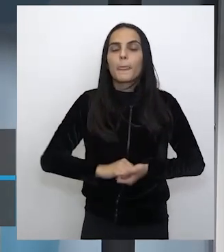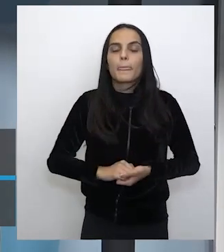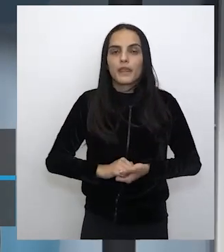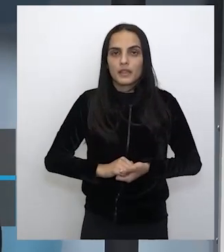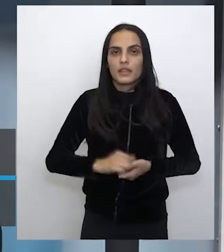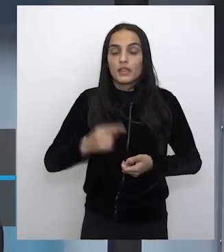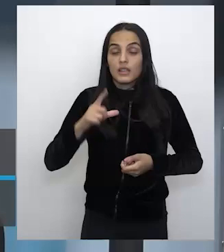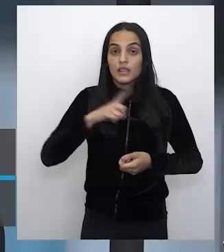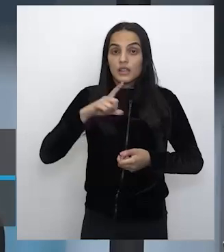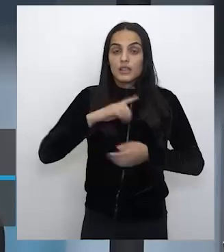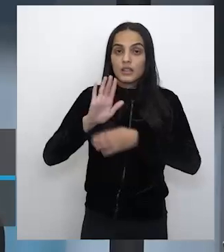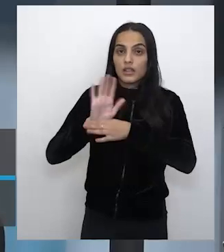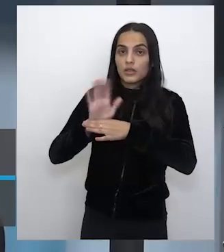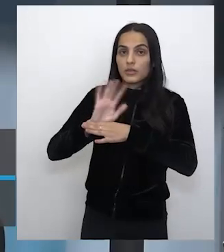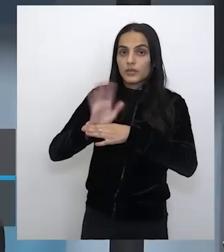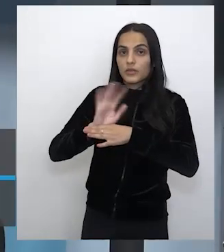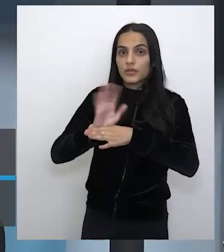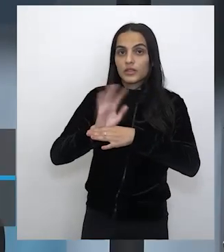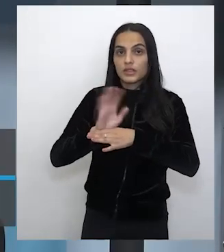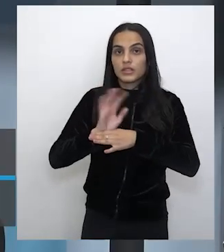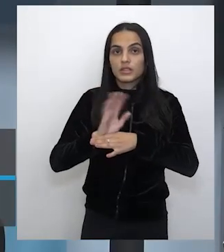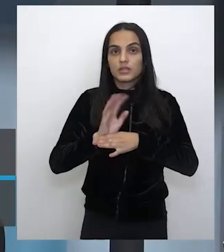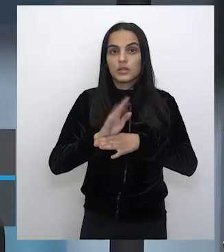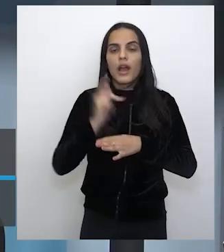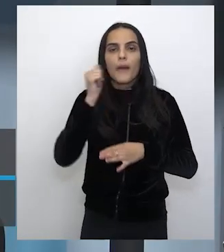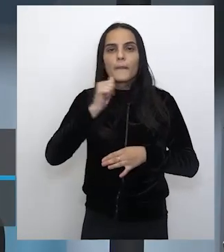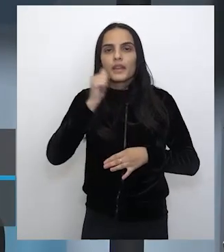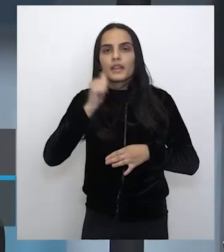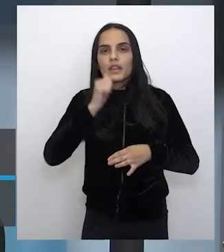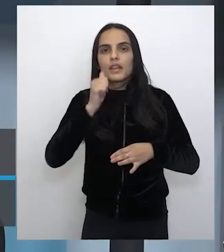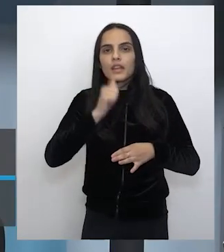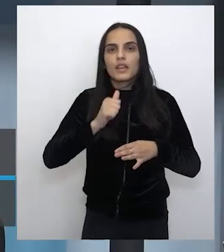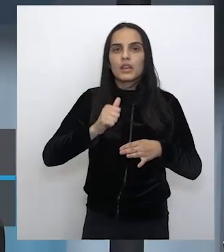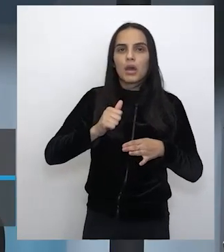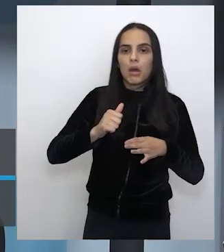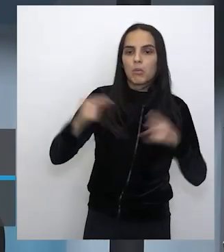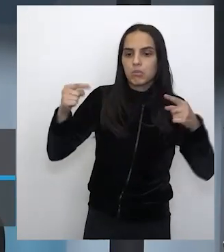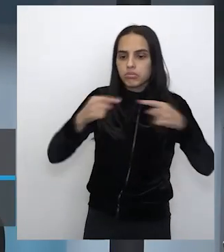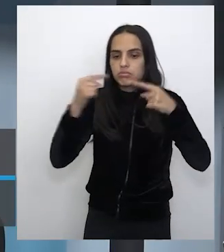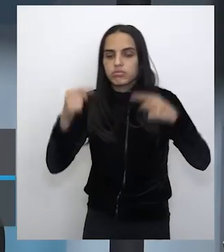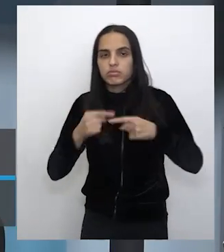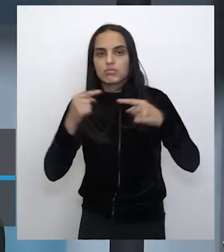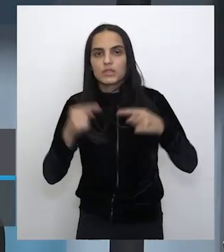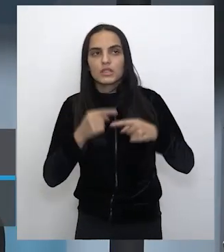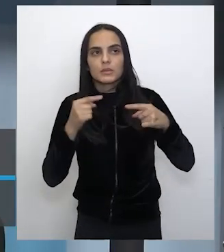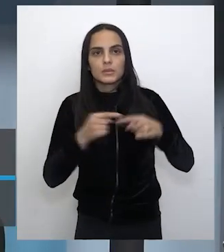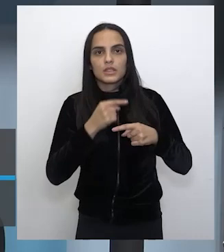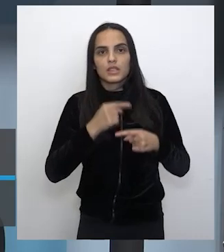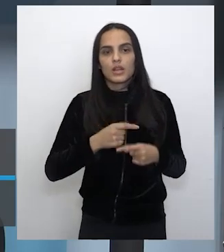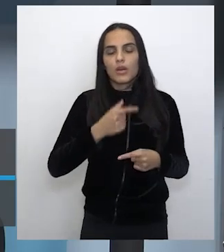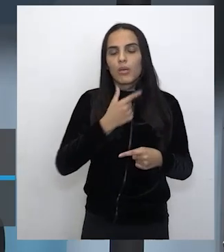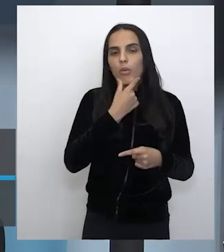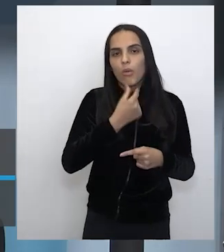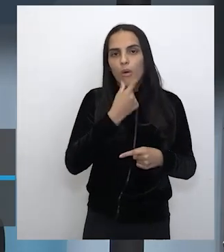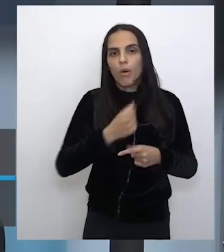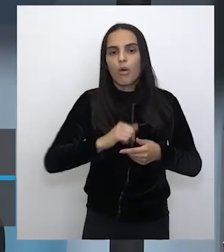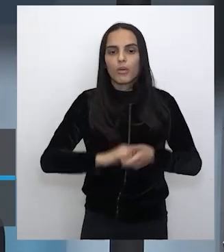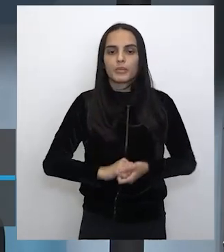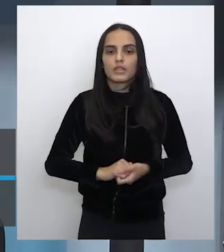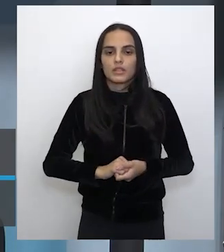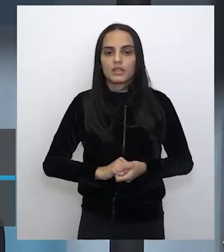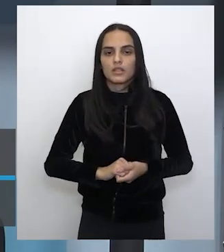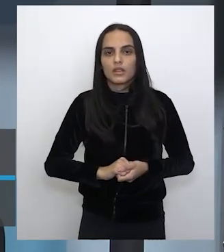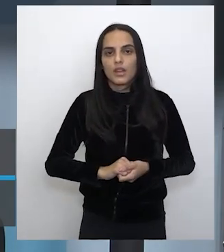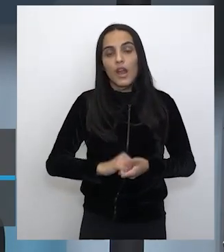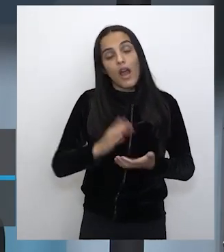vídeo que a menina tá brigando lá com o cara, mas mesmo assim, posta a foto como se estivesse tudo bem e fica esperando alguém curtir. Tá, tudo bem, alguém tá curtindo que ela